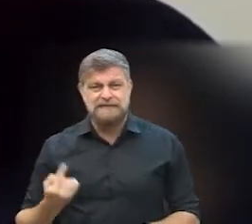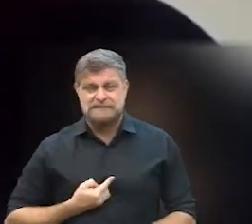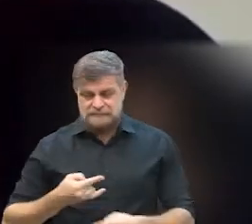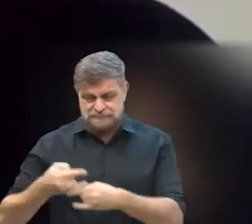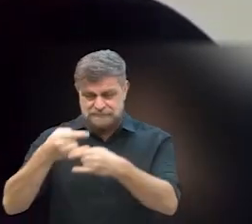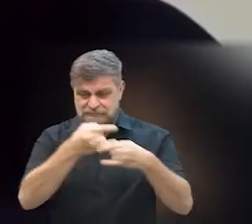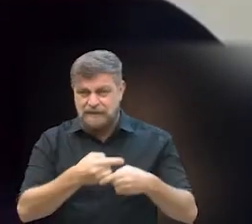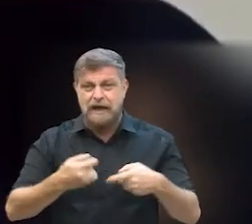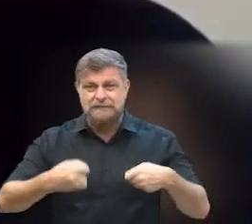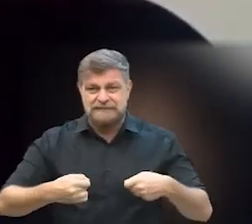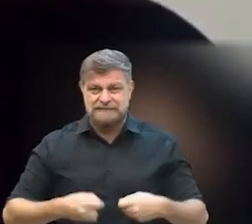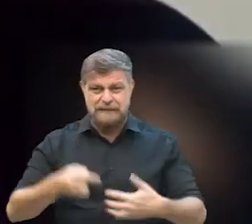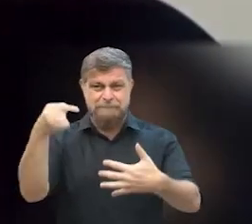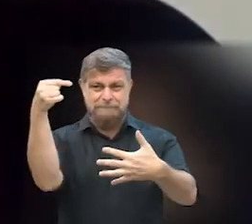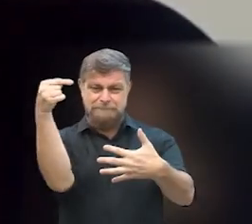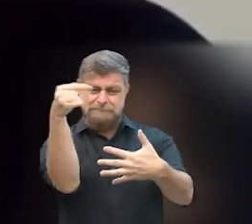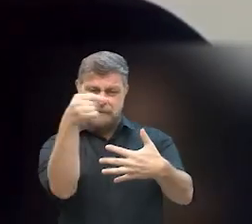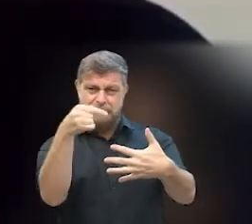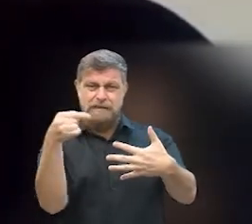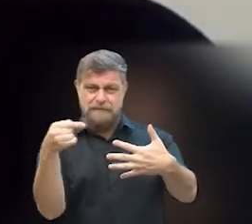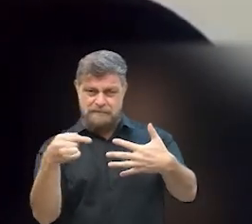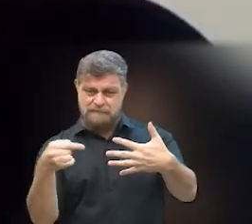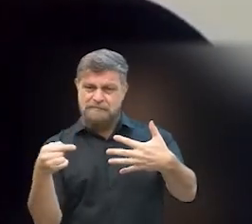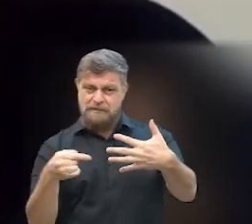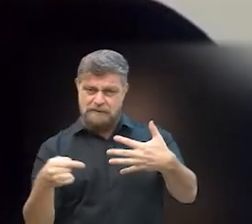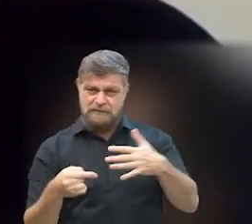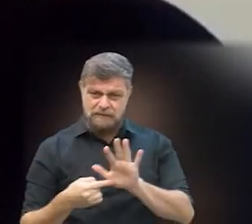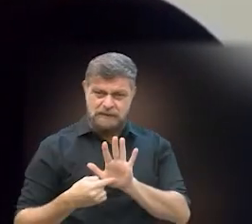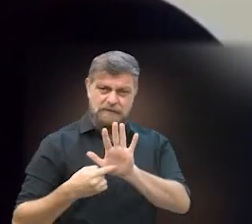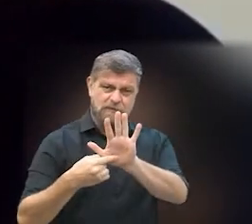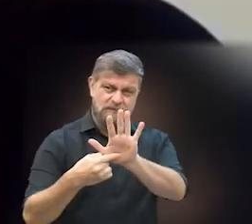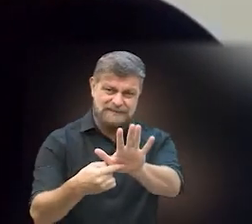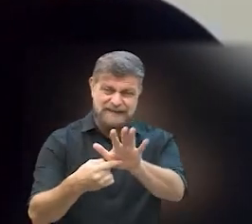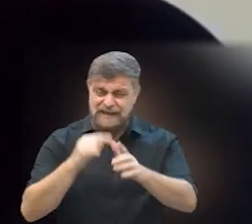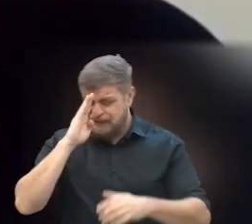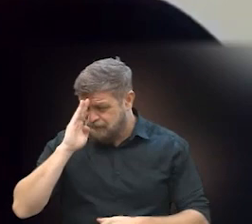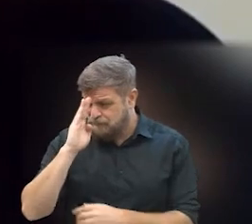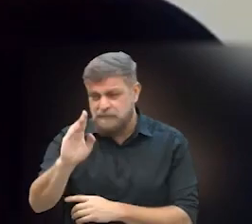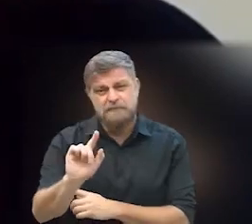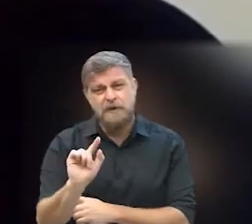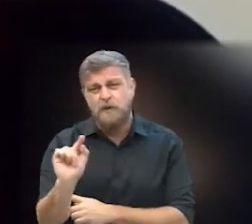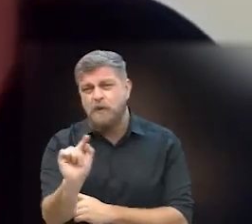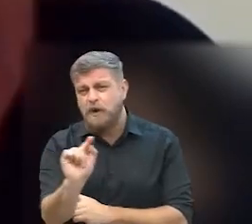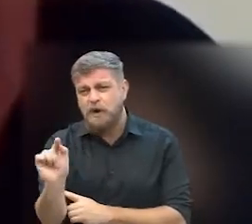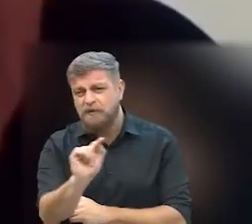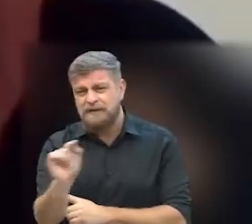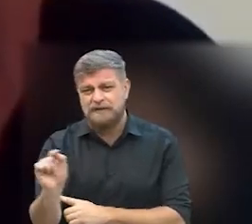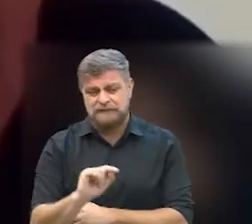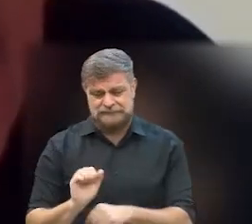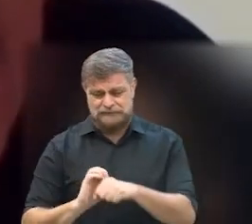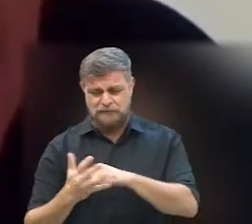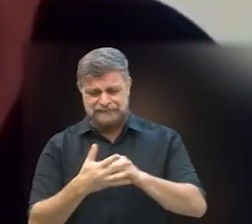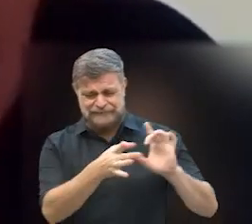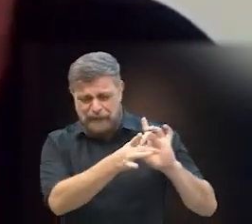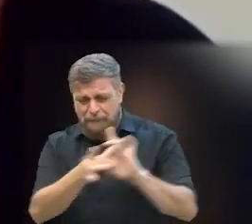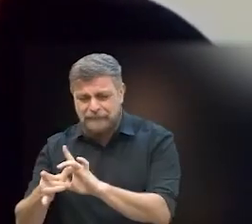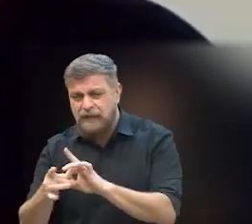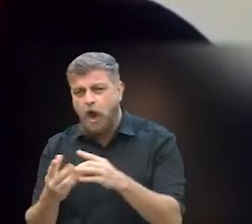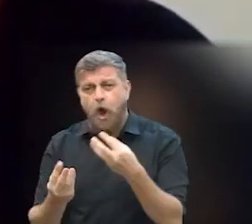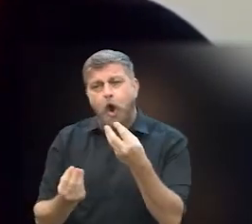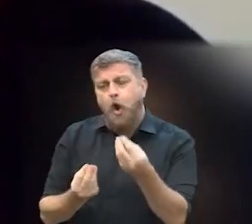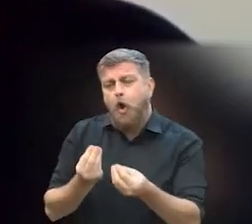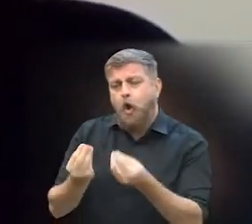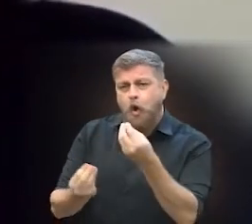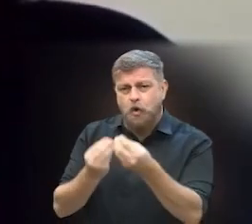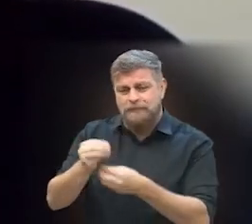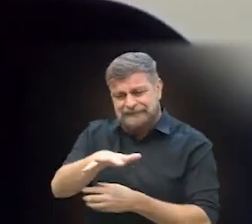a gente não pode deixar de apontar esses elementos. E o principal deles é que, nesse